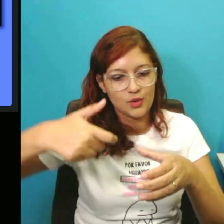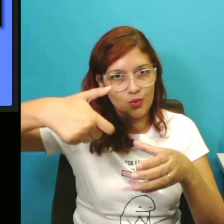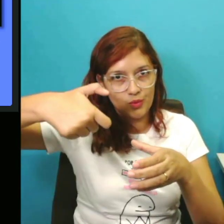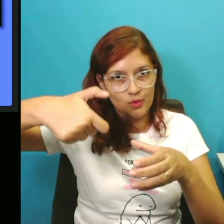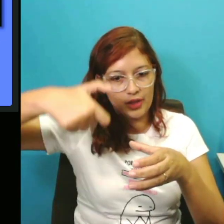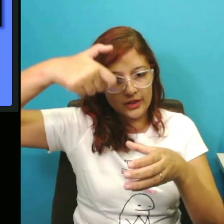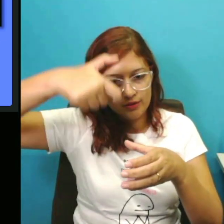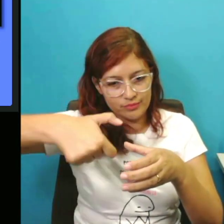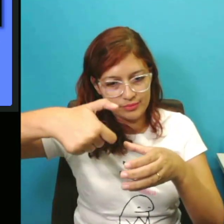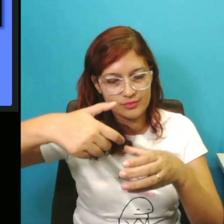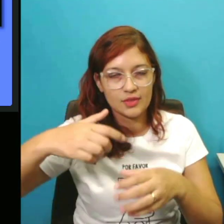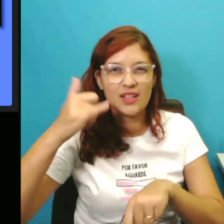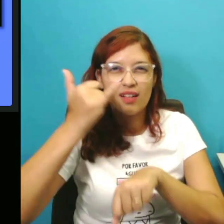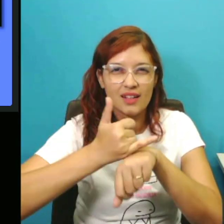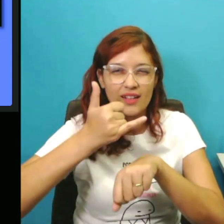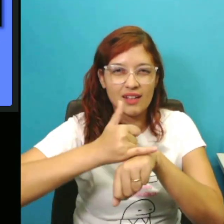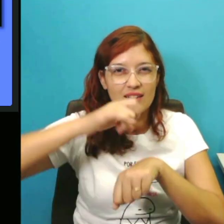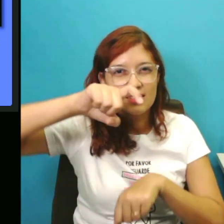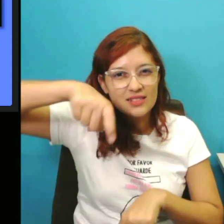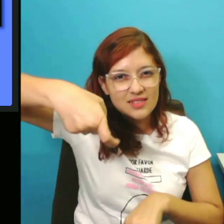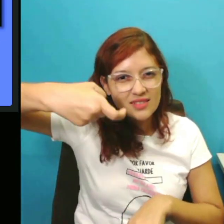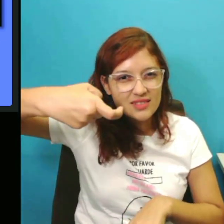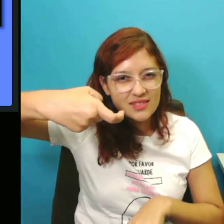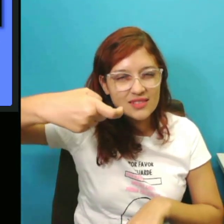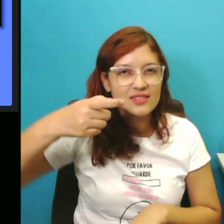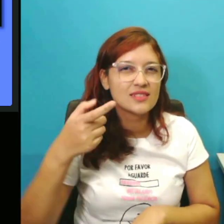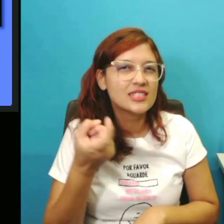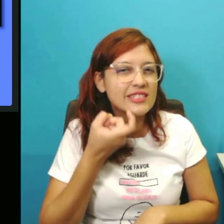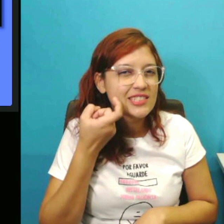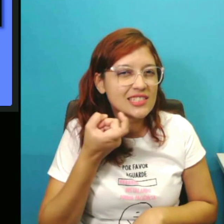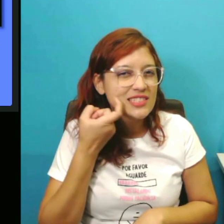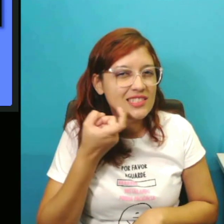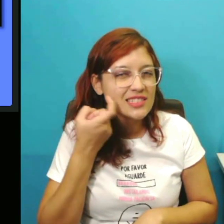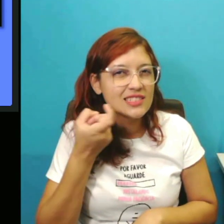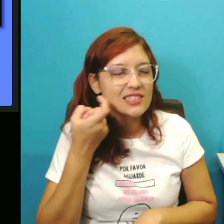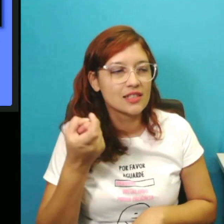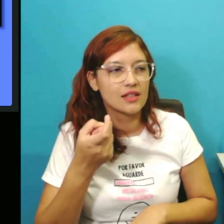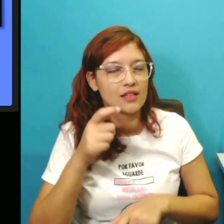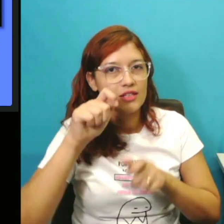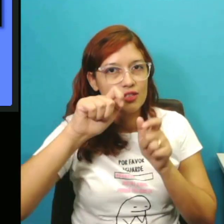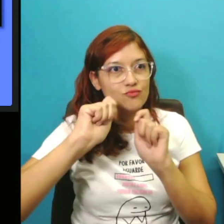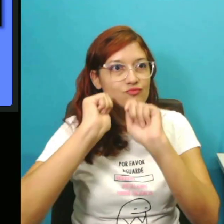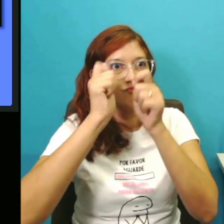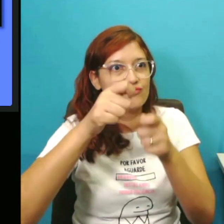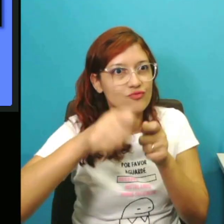posicionado o laser sobre o sabonete e o anzol preso ao sabonete.